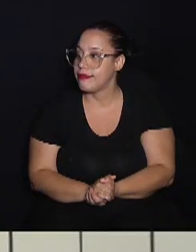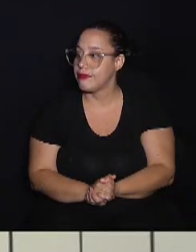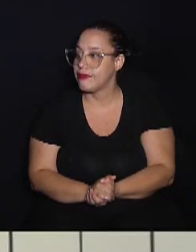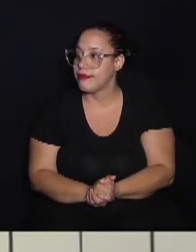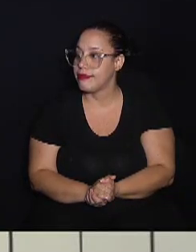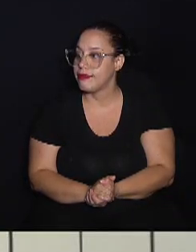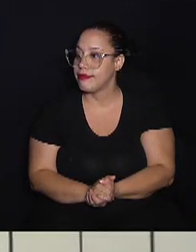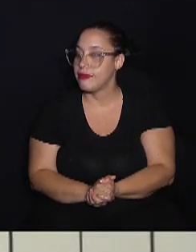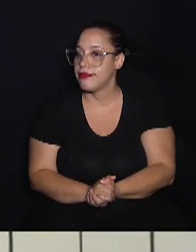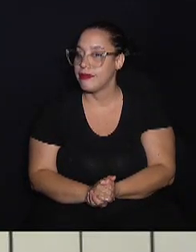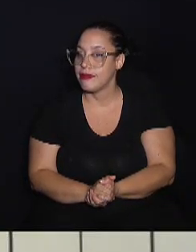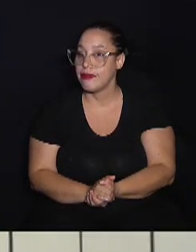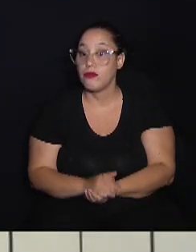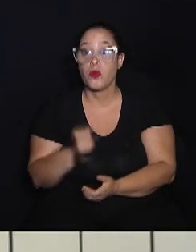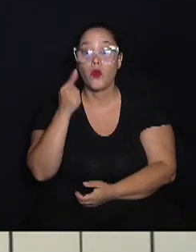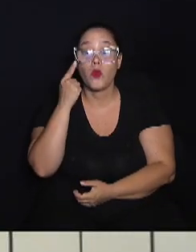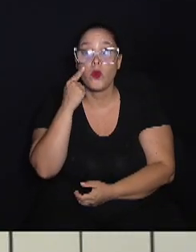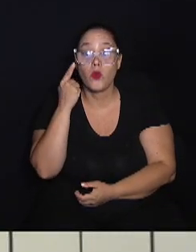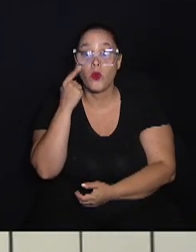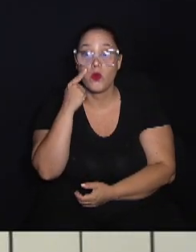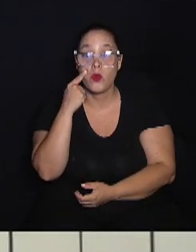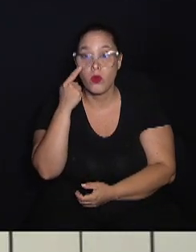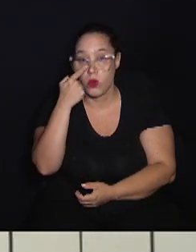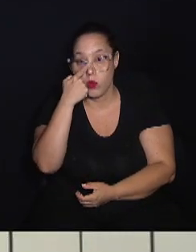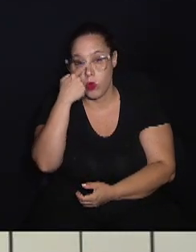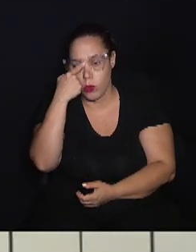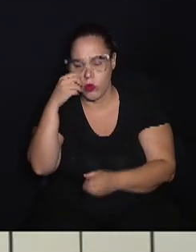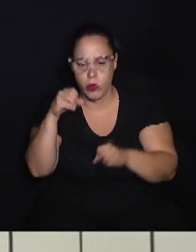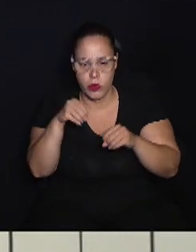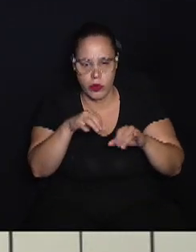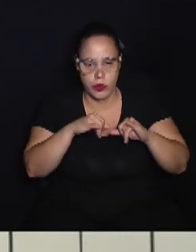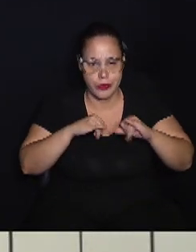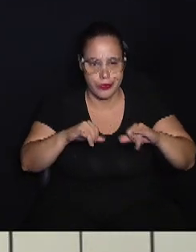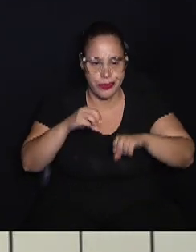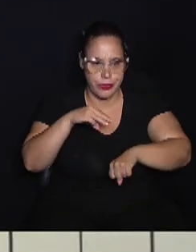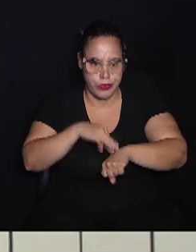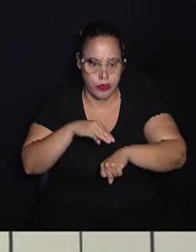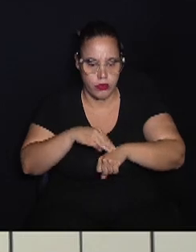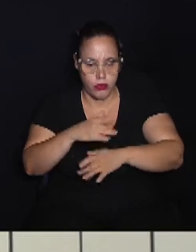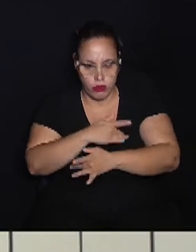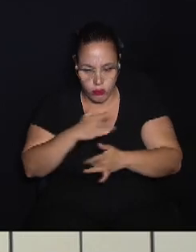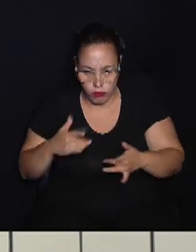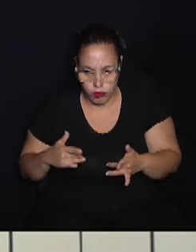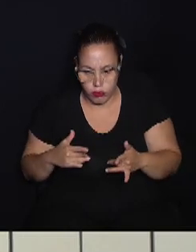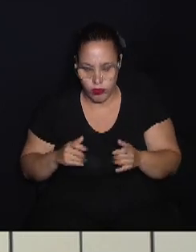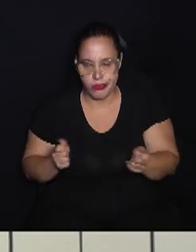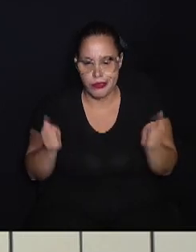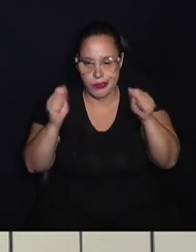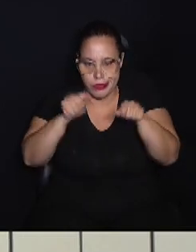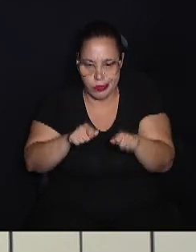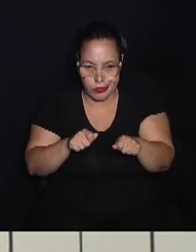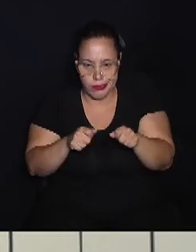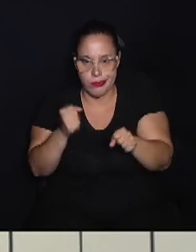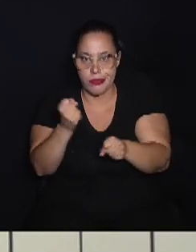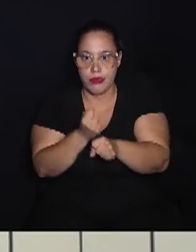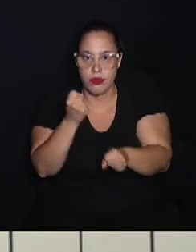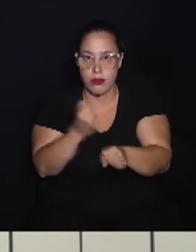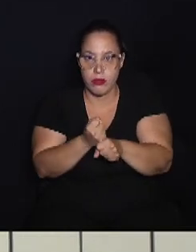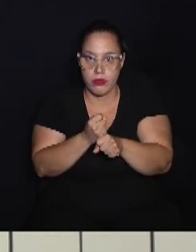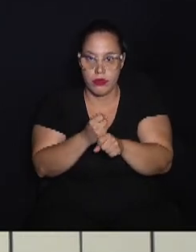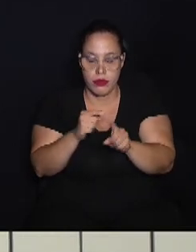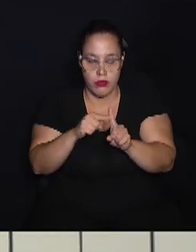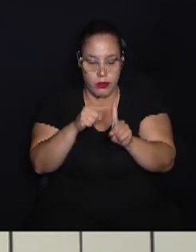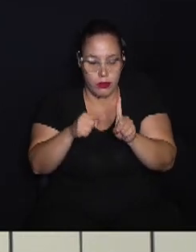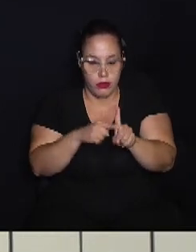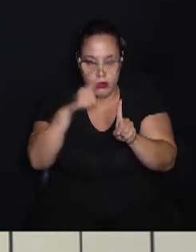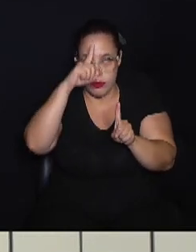municipal e olha só diante do anúncio do Ministério da Saúde da possível construção de uma maternidade